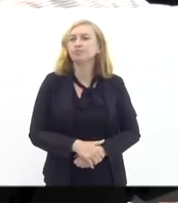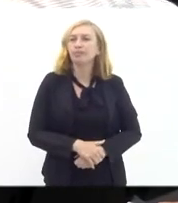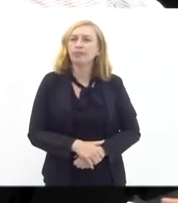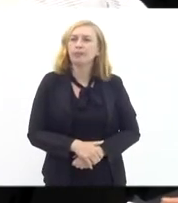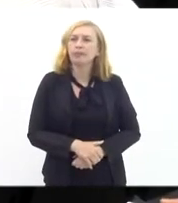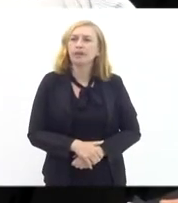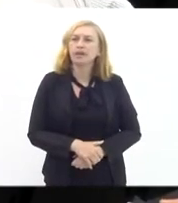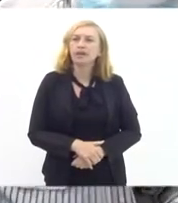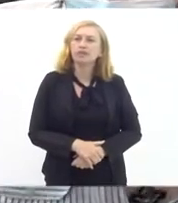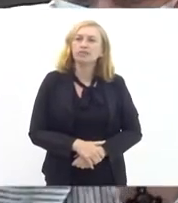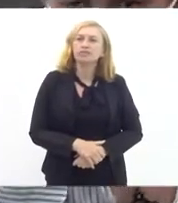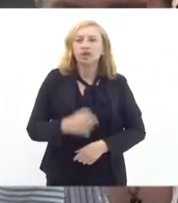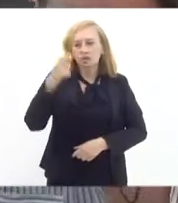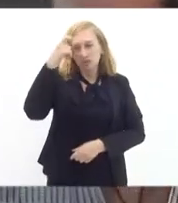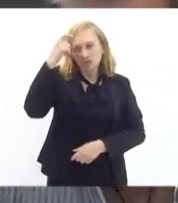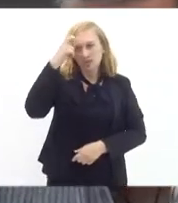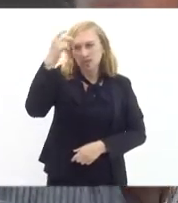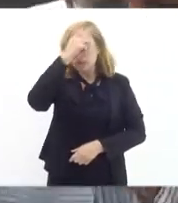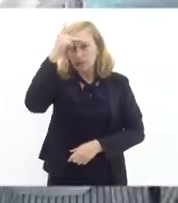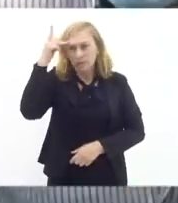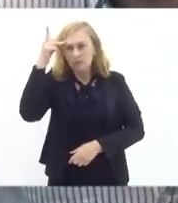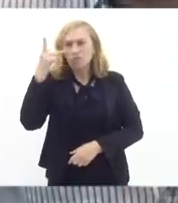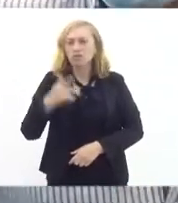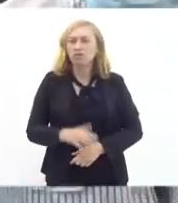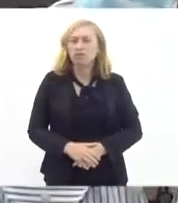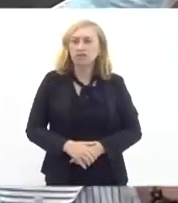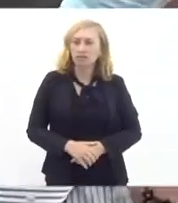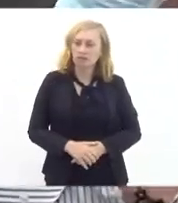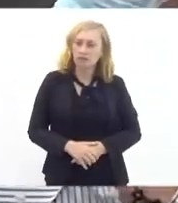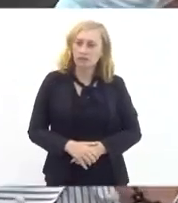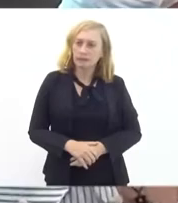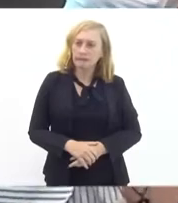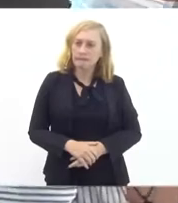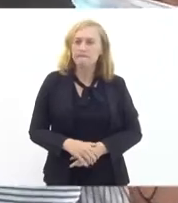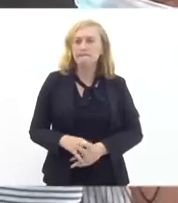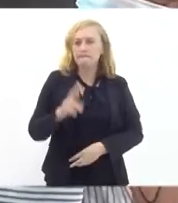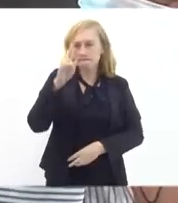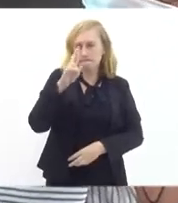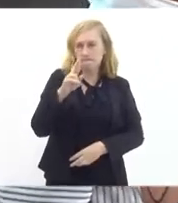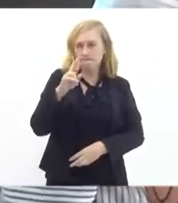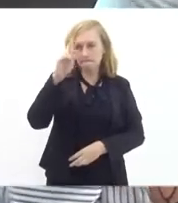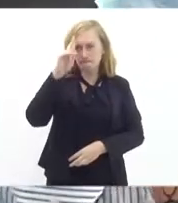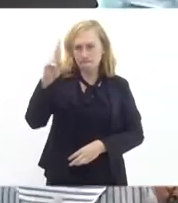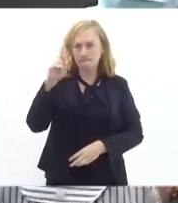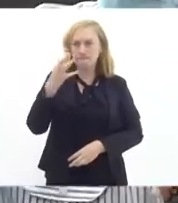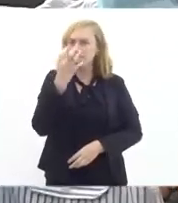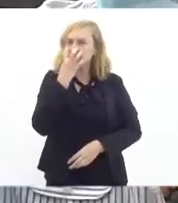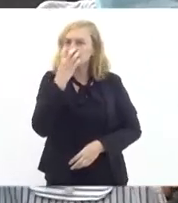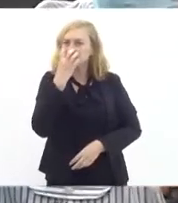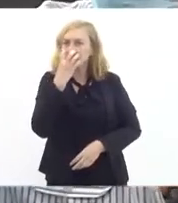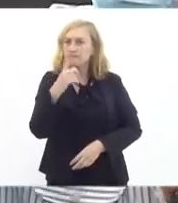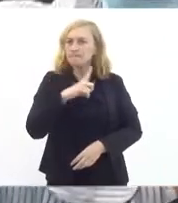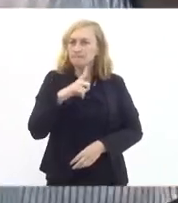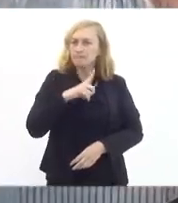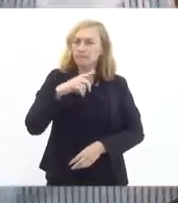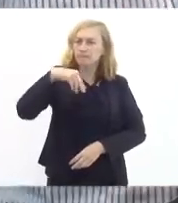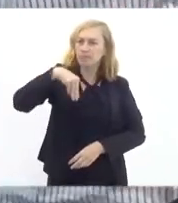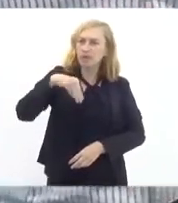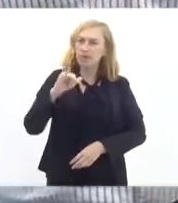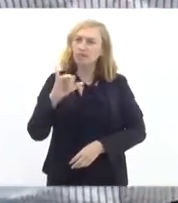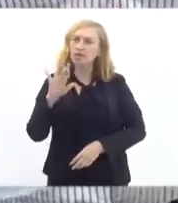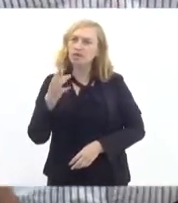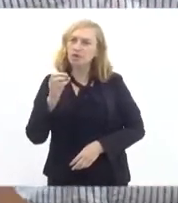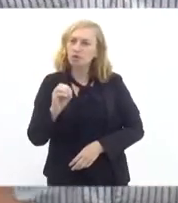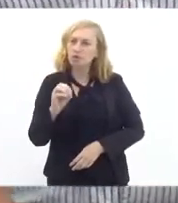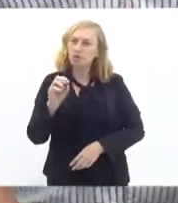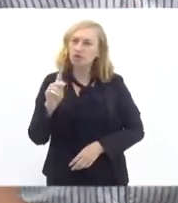E conscientizar a pessoa que o dono legal tem um cachorro microchipado e fim de papo. Eu acho